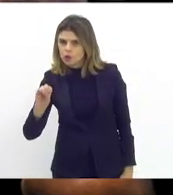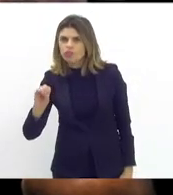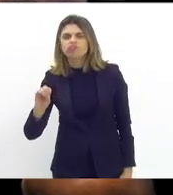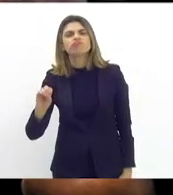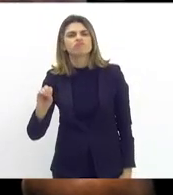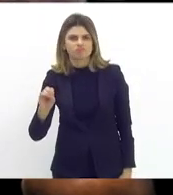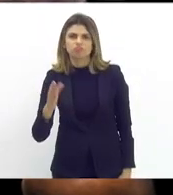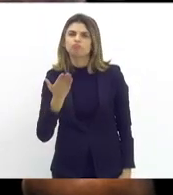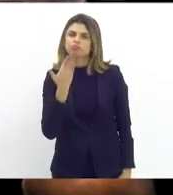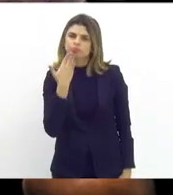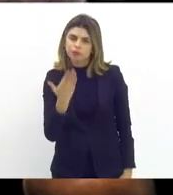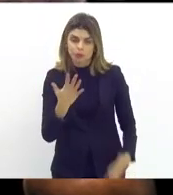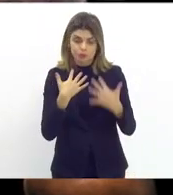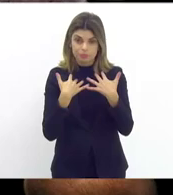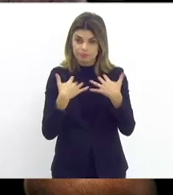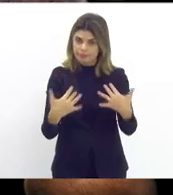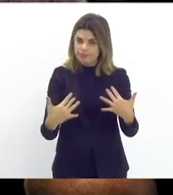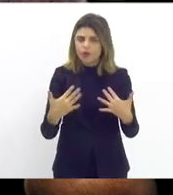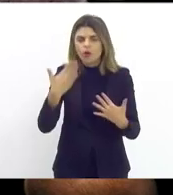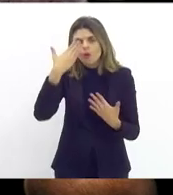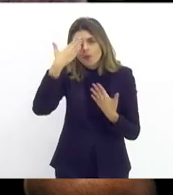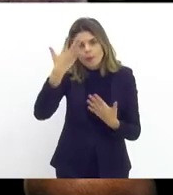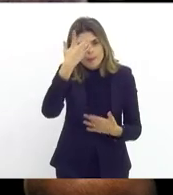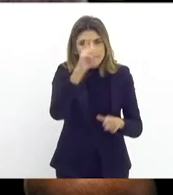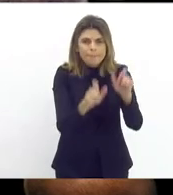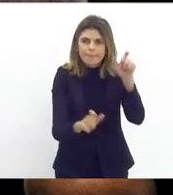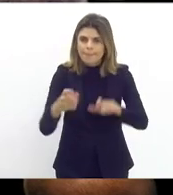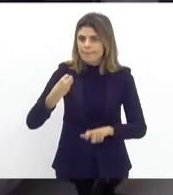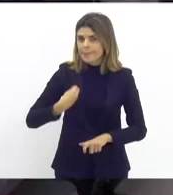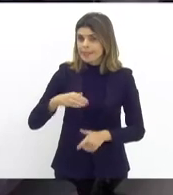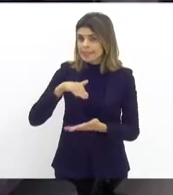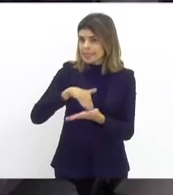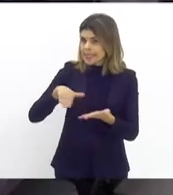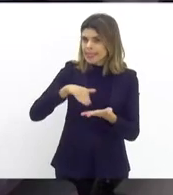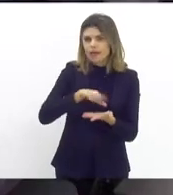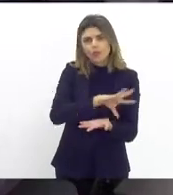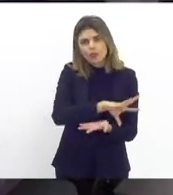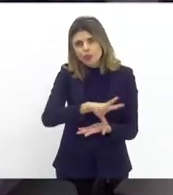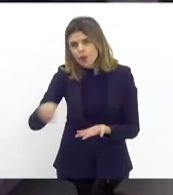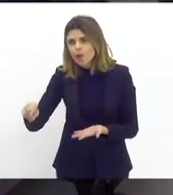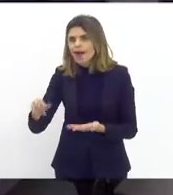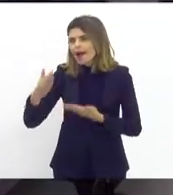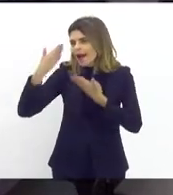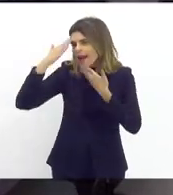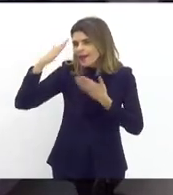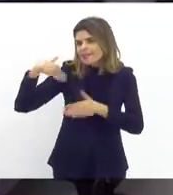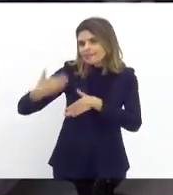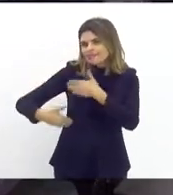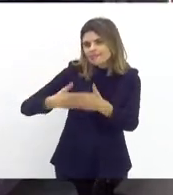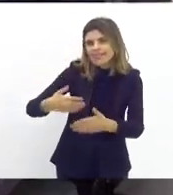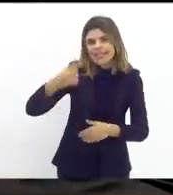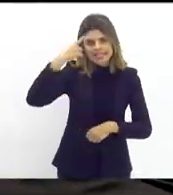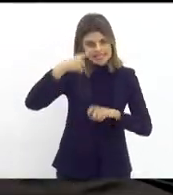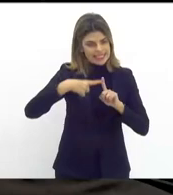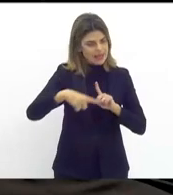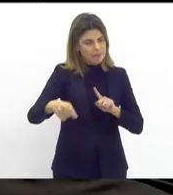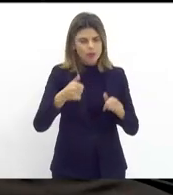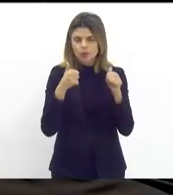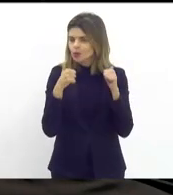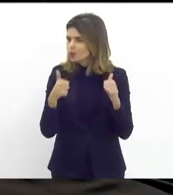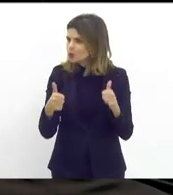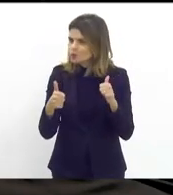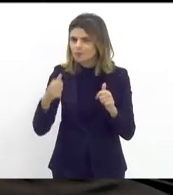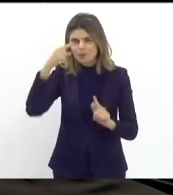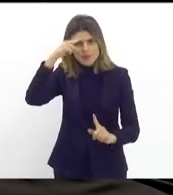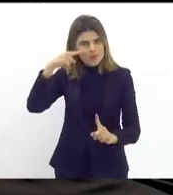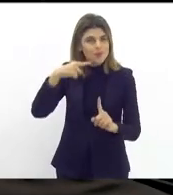dessa audiência. Agradecer a presença de todos, agradecer muito o secretário, torcer para que tudo corra bem aí na próxima semana, né, porque